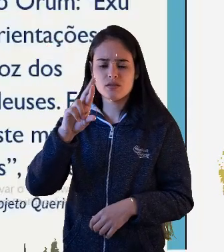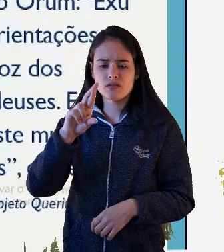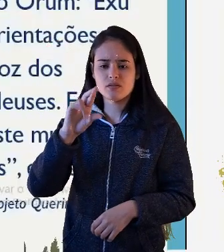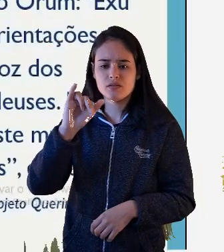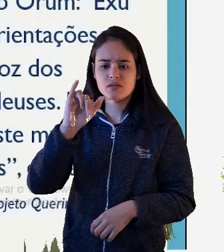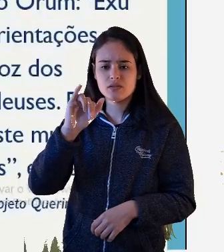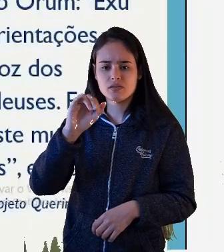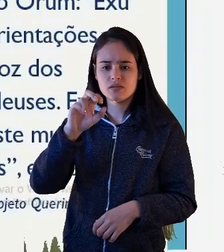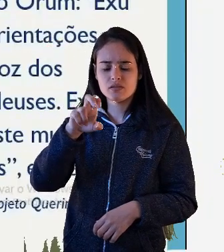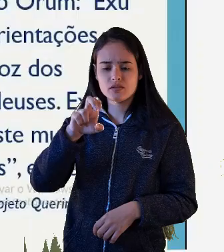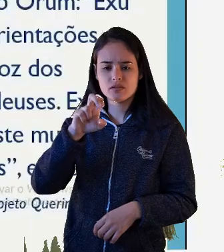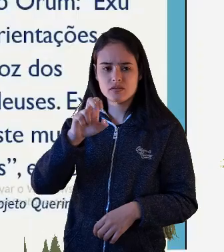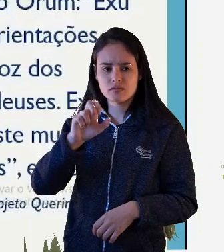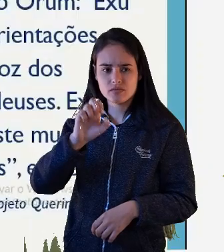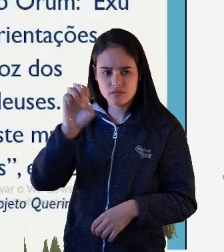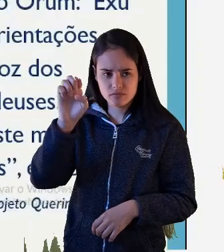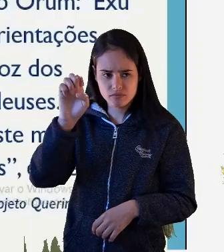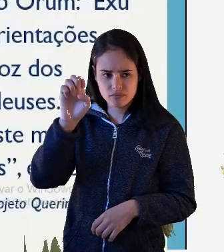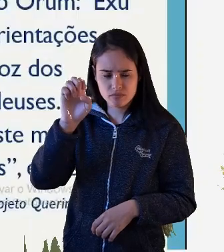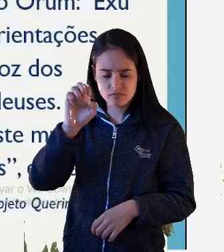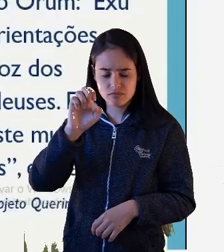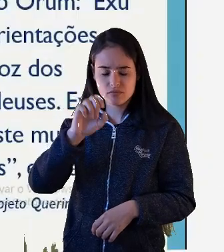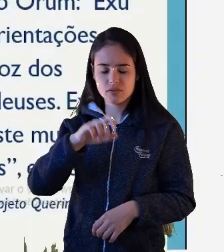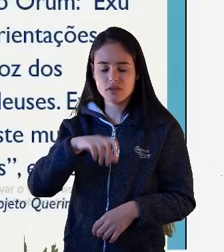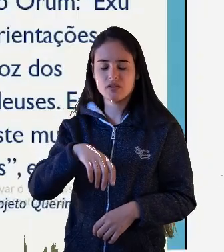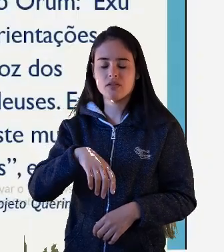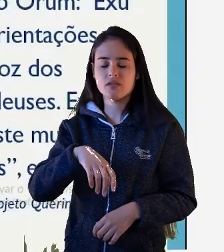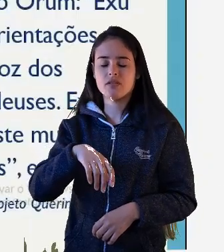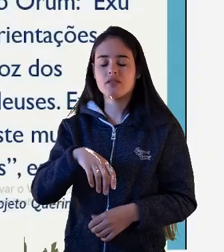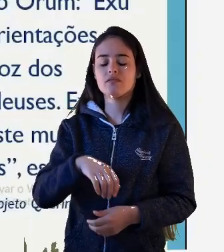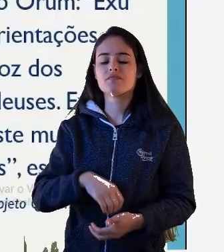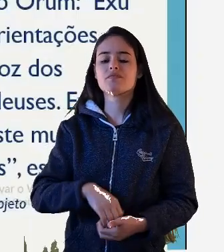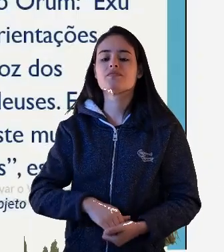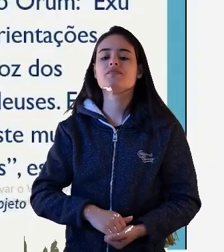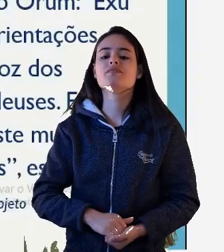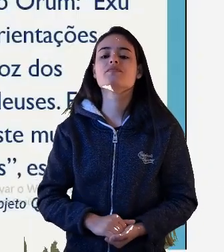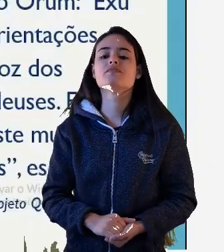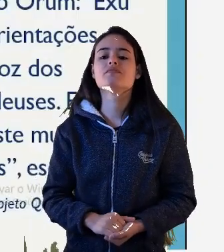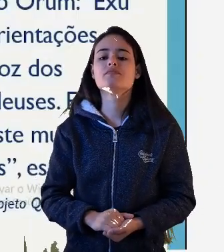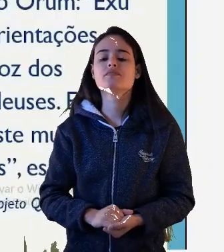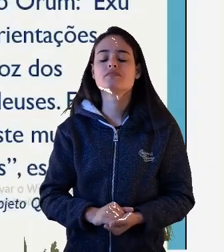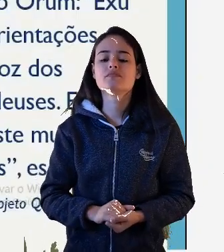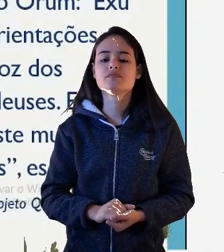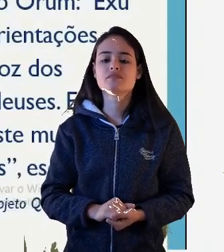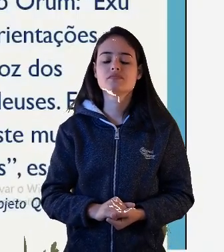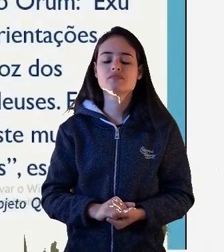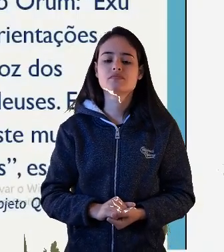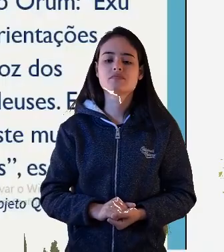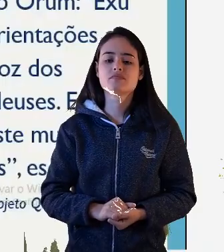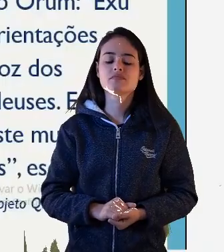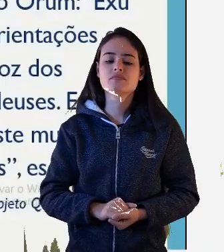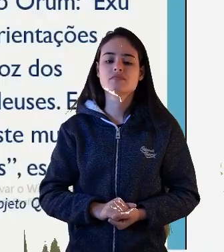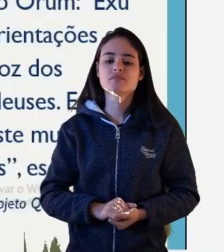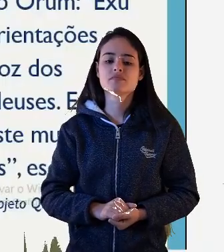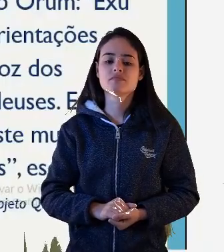sincretismo, né? Não, não é sincretismo, isso não é sincretismo, né? Sincretismo é quando alguém faz sei lá, uma missa de formatura,